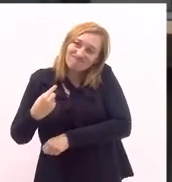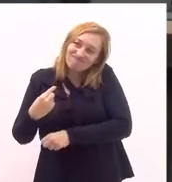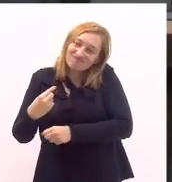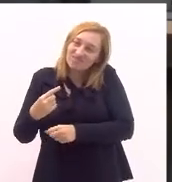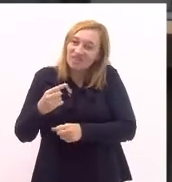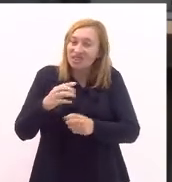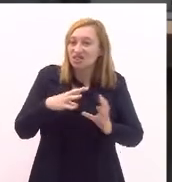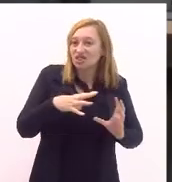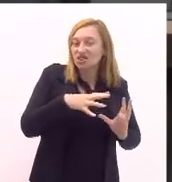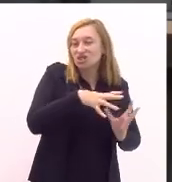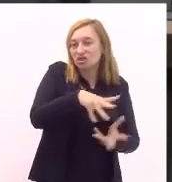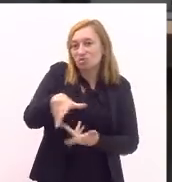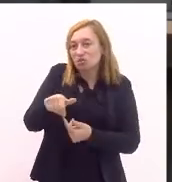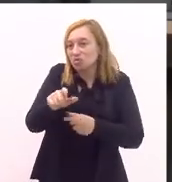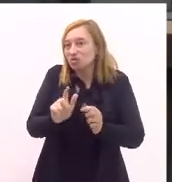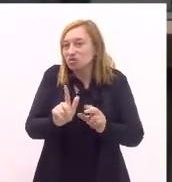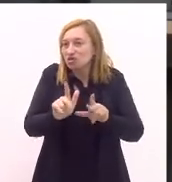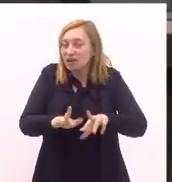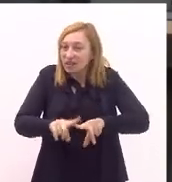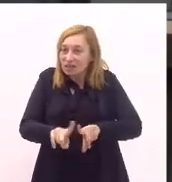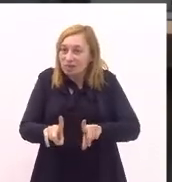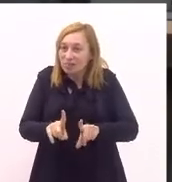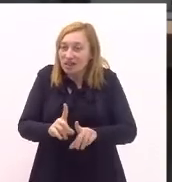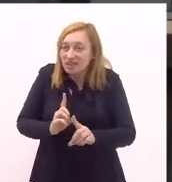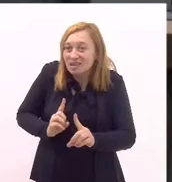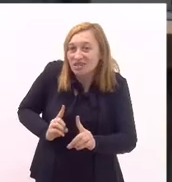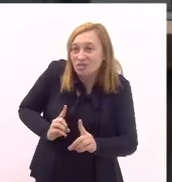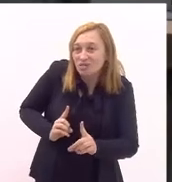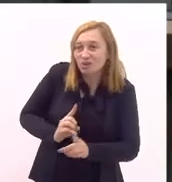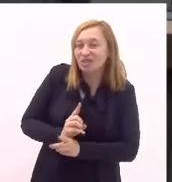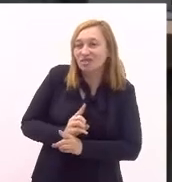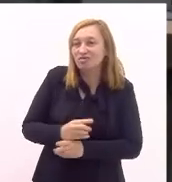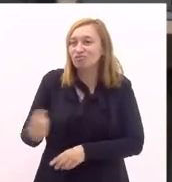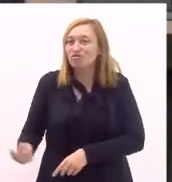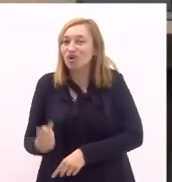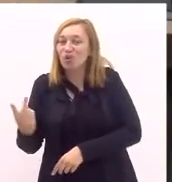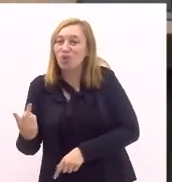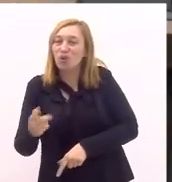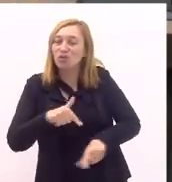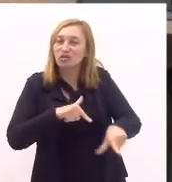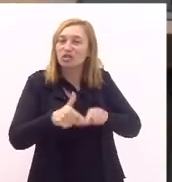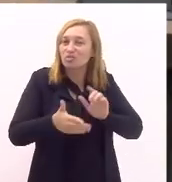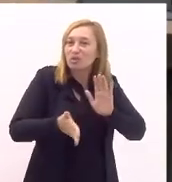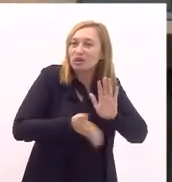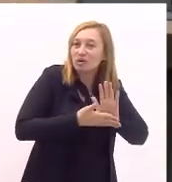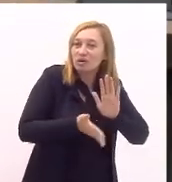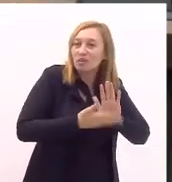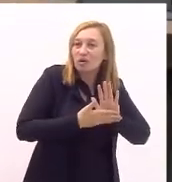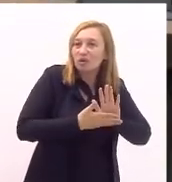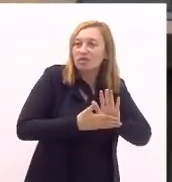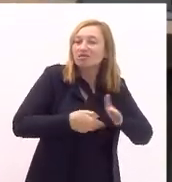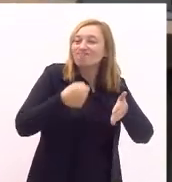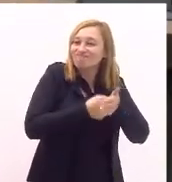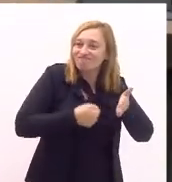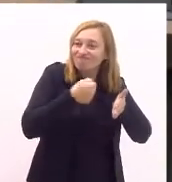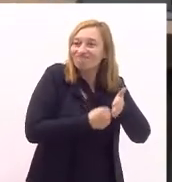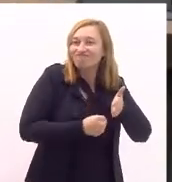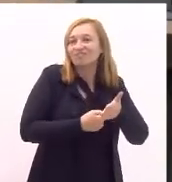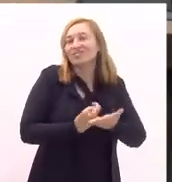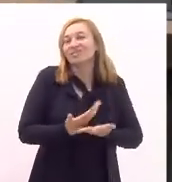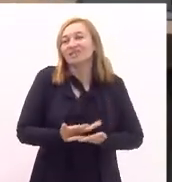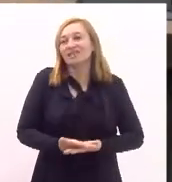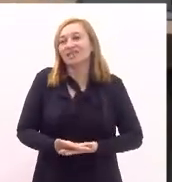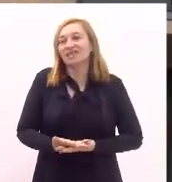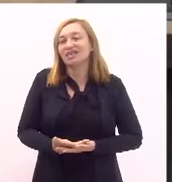mundos diferentes e nos encontramos nos valores na missão no propósito e na luta